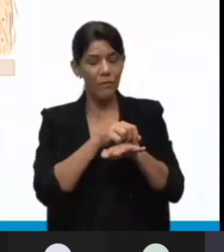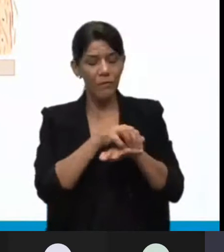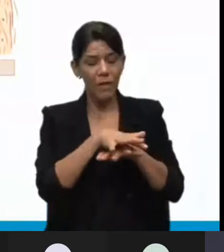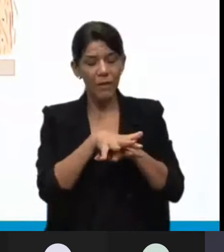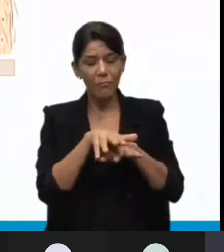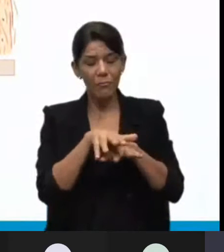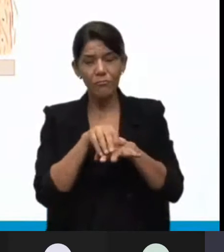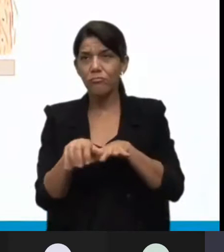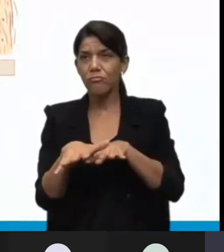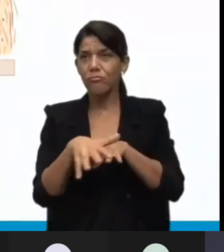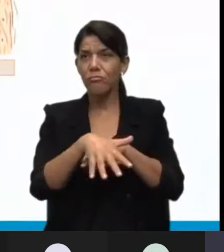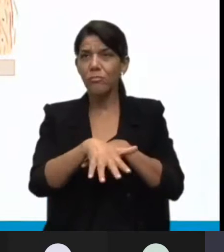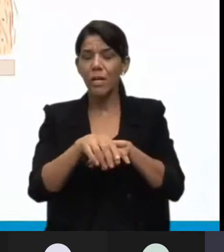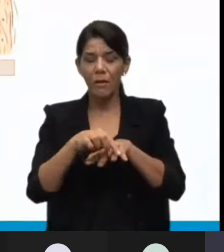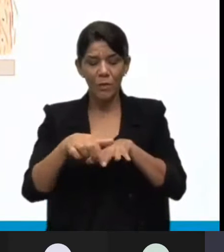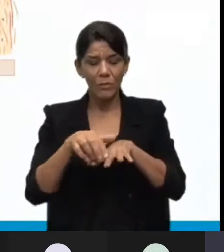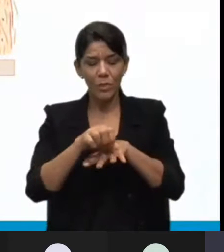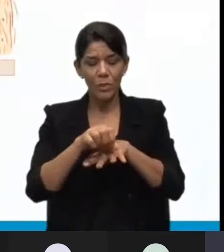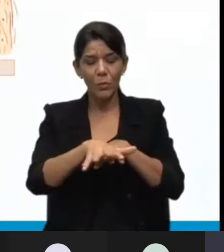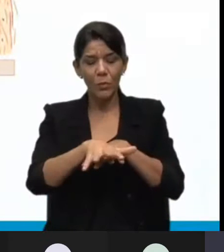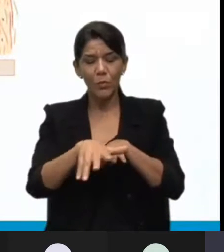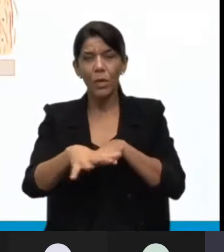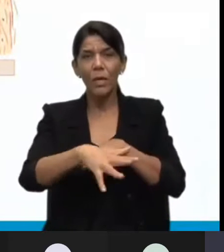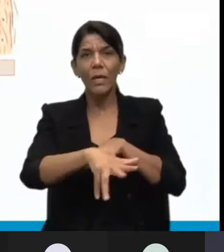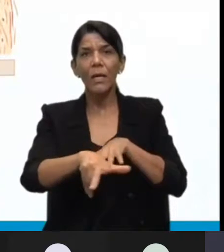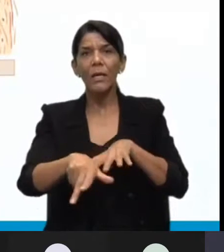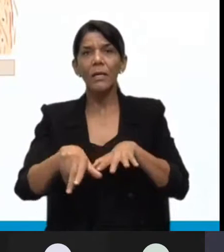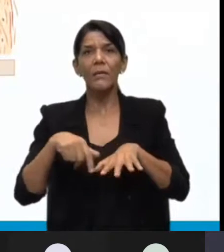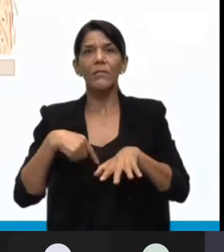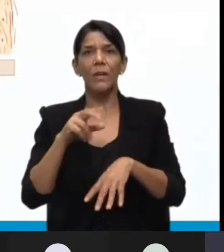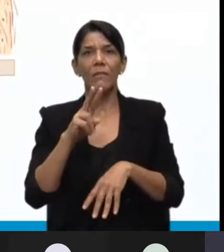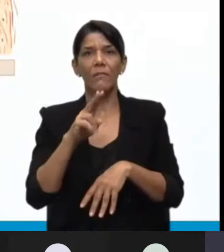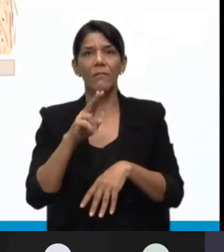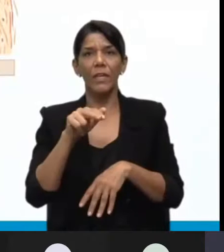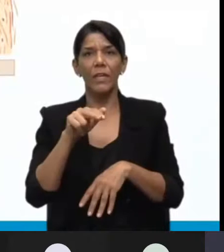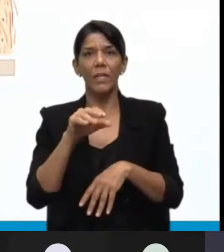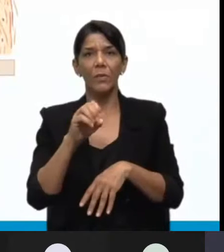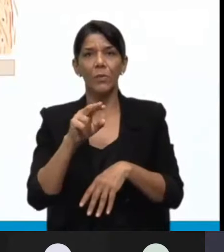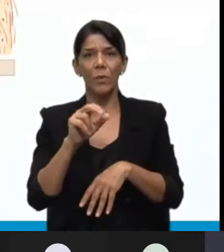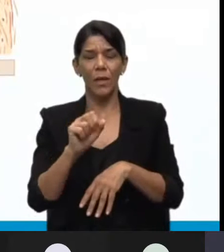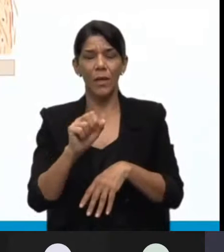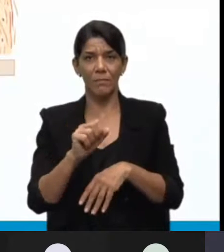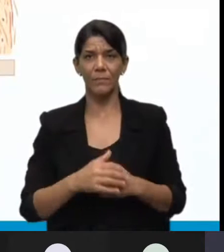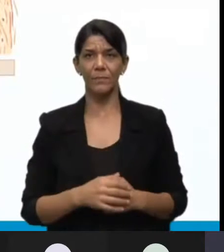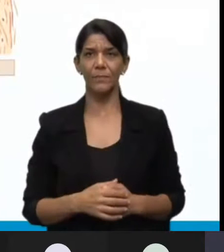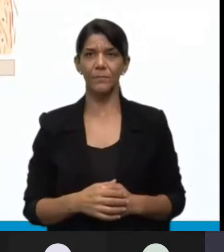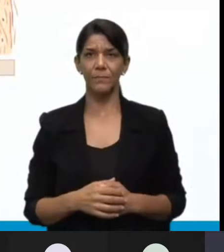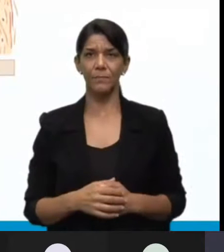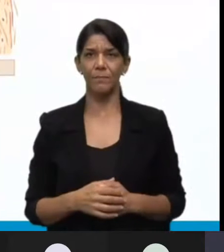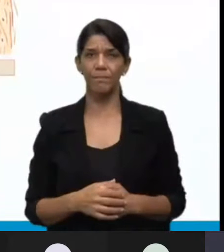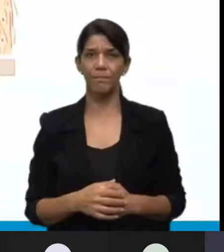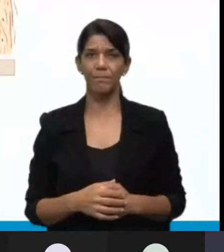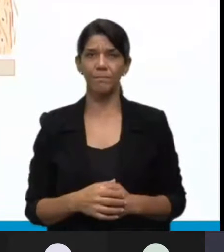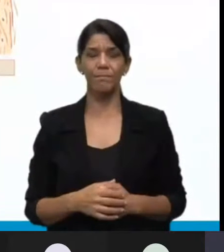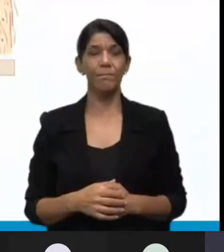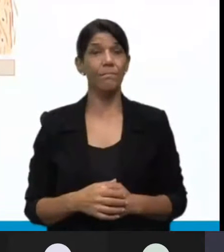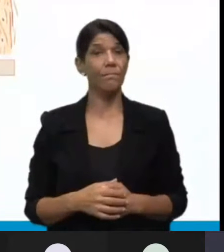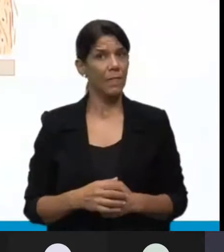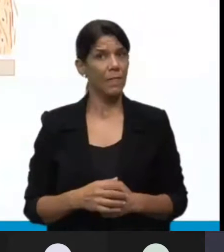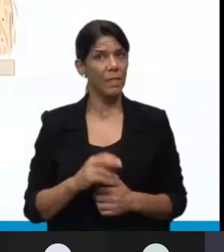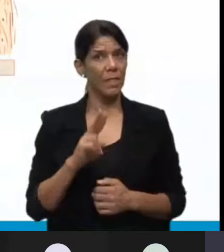sistema circulatório, vão se unindo e formam o que nós chamamos de vênulas. E